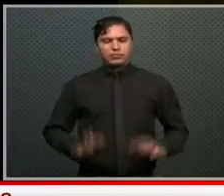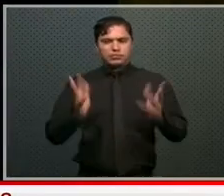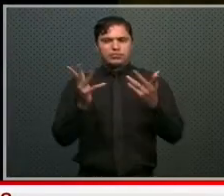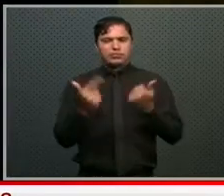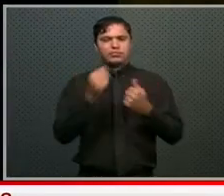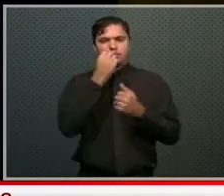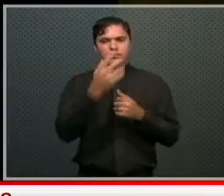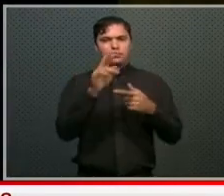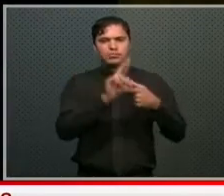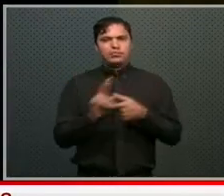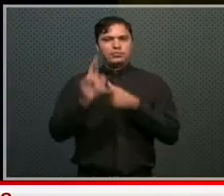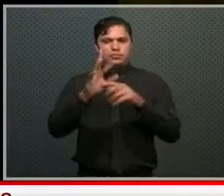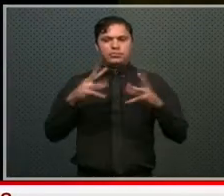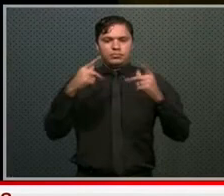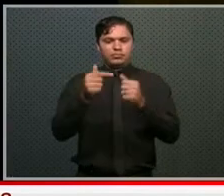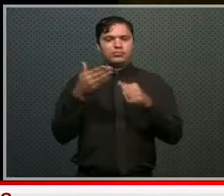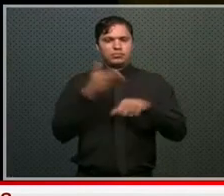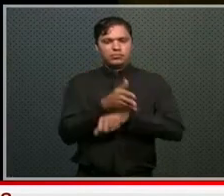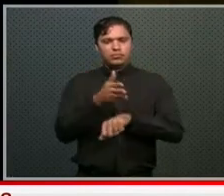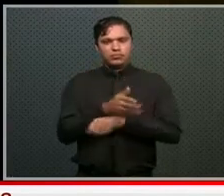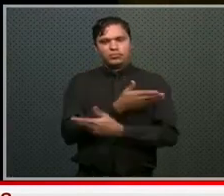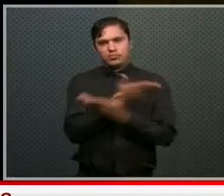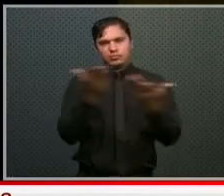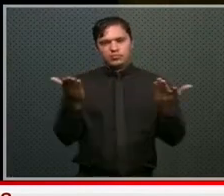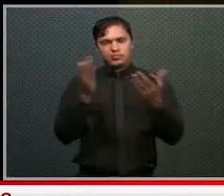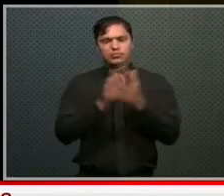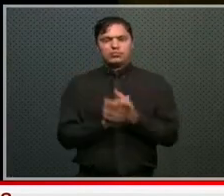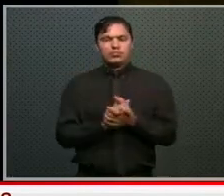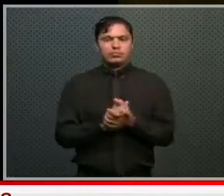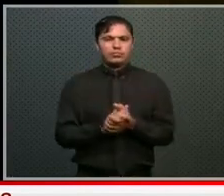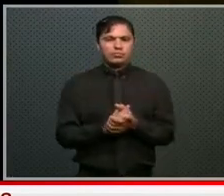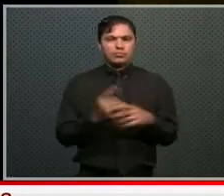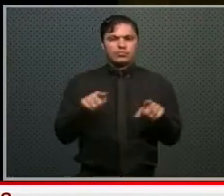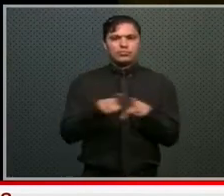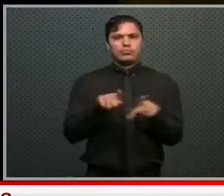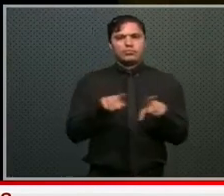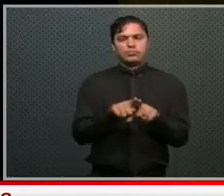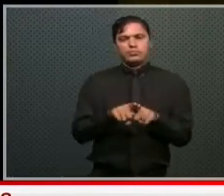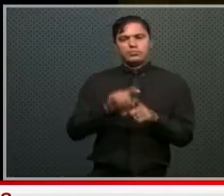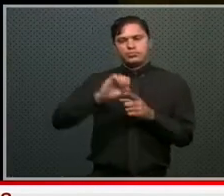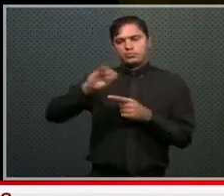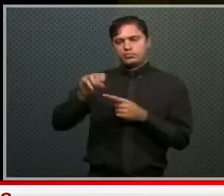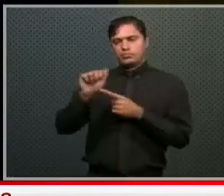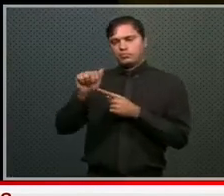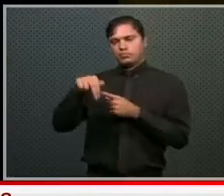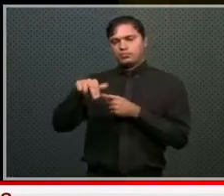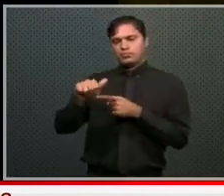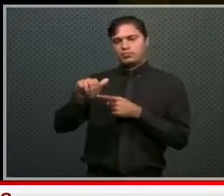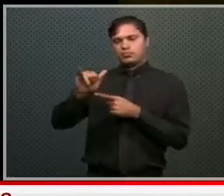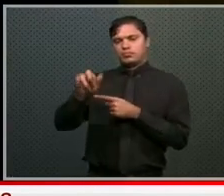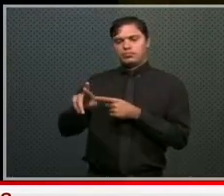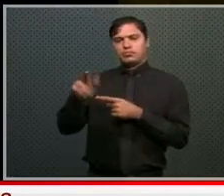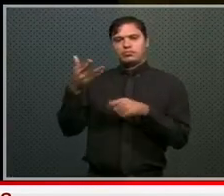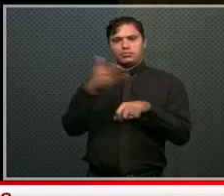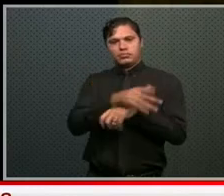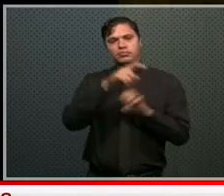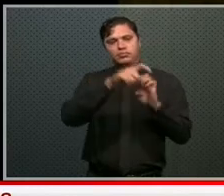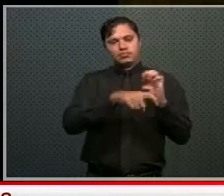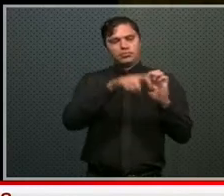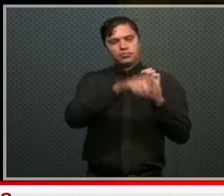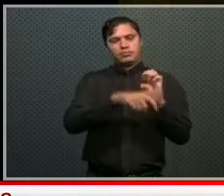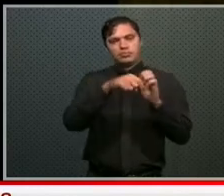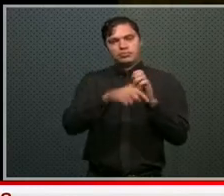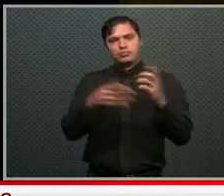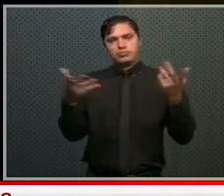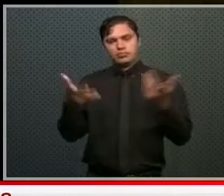representantes que estão aqui doutor Honda e outros aqui inclusive colega janaí que já teve lá na Embrapa e hoje auditor